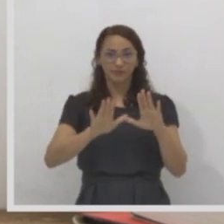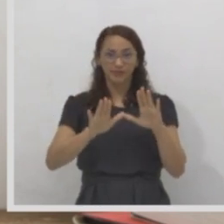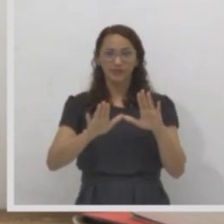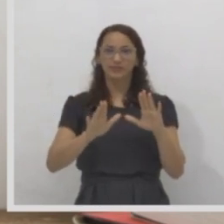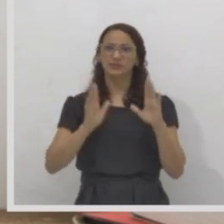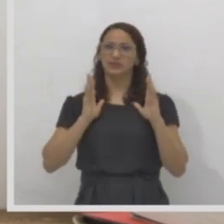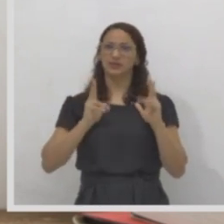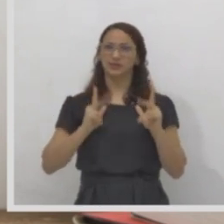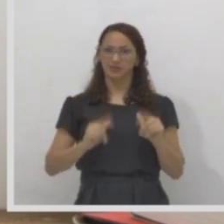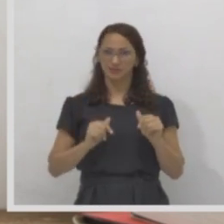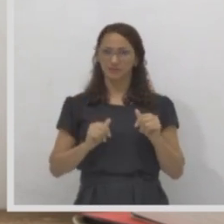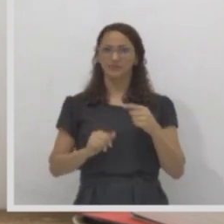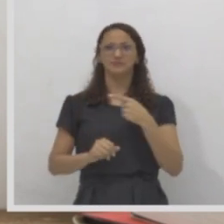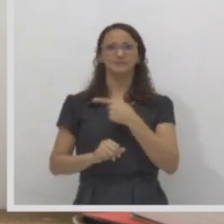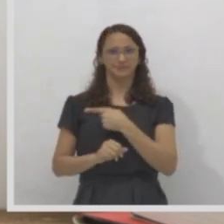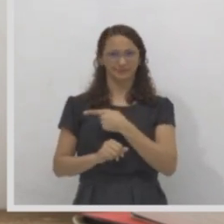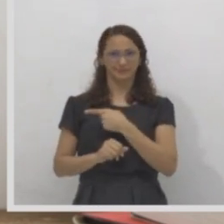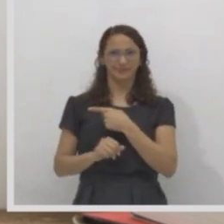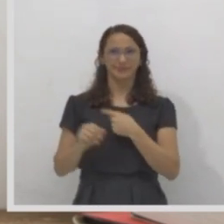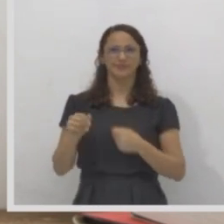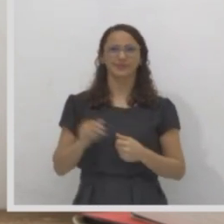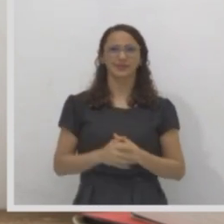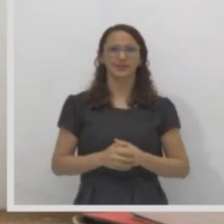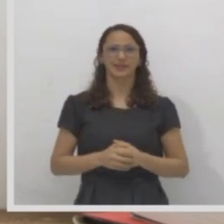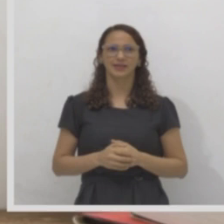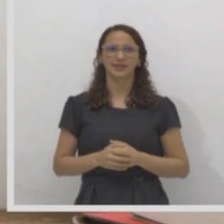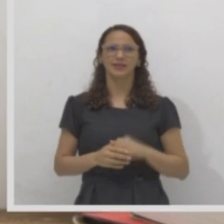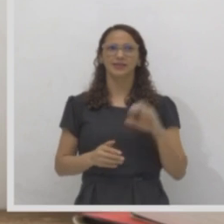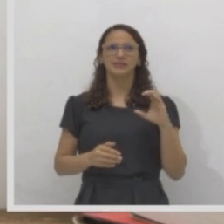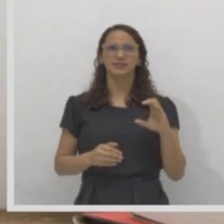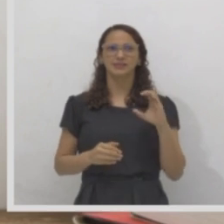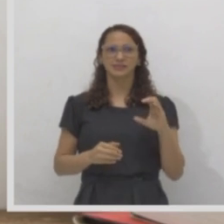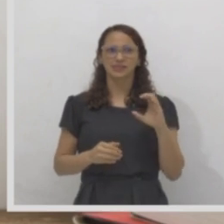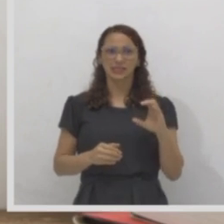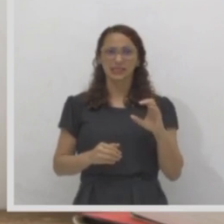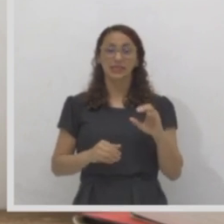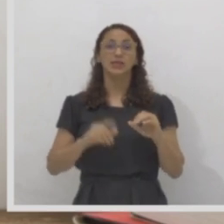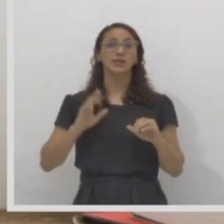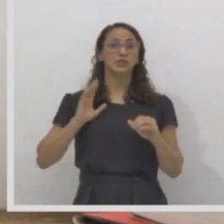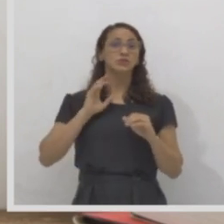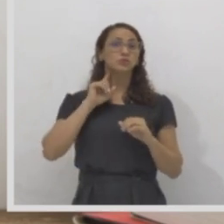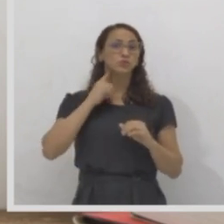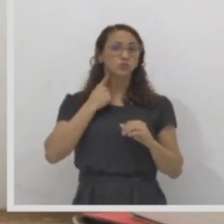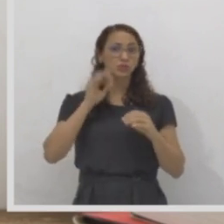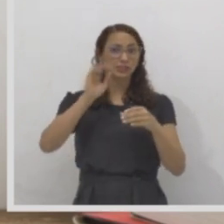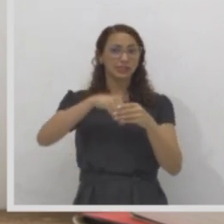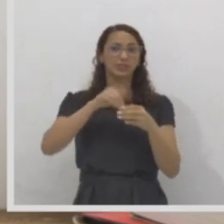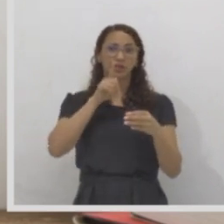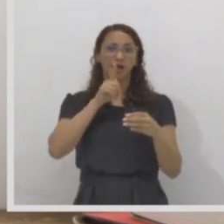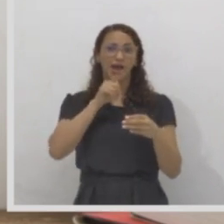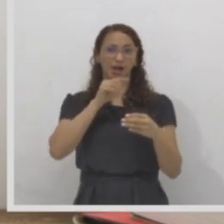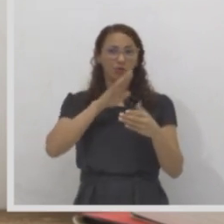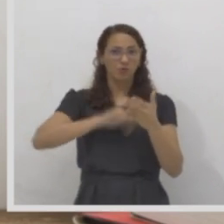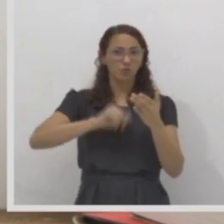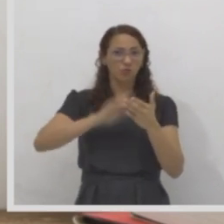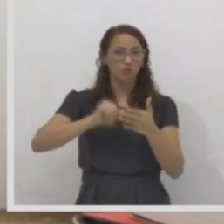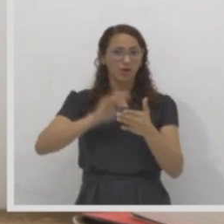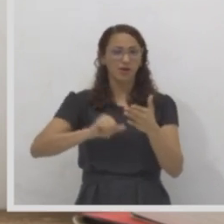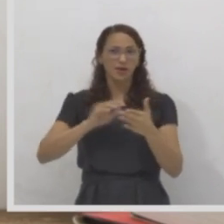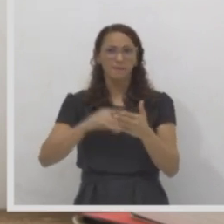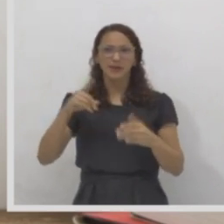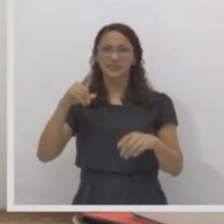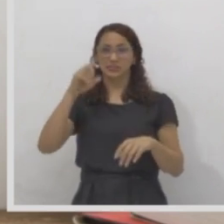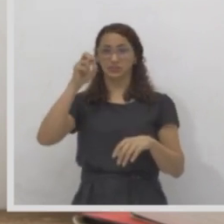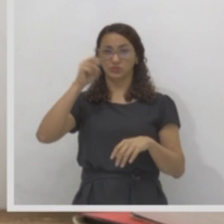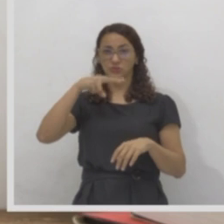o que possibilita retirar as impurezas da água, mas não elimina substâncias tóxicas, a filtração. E letra